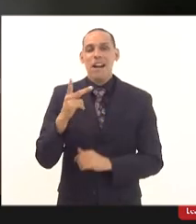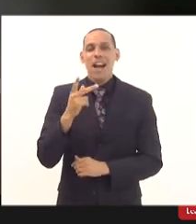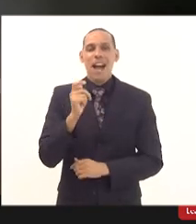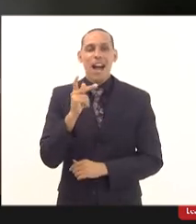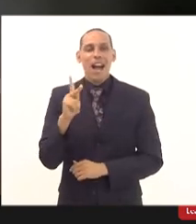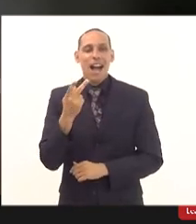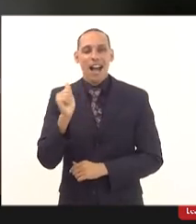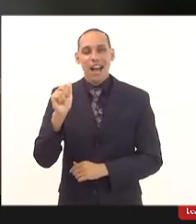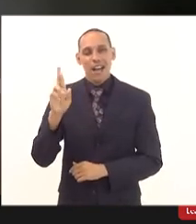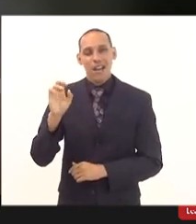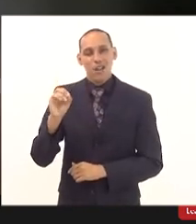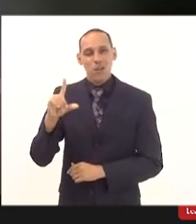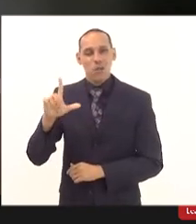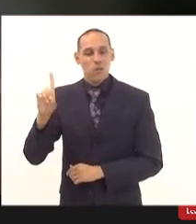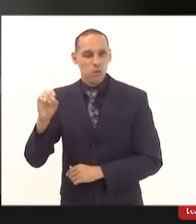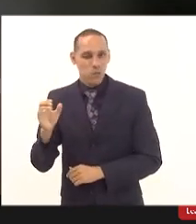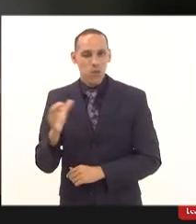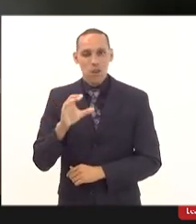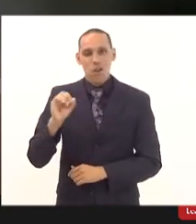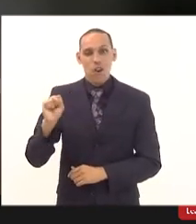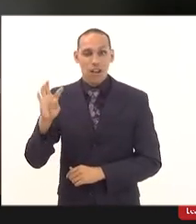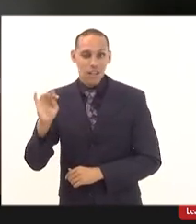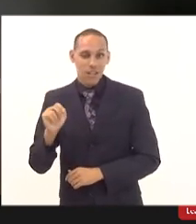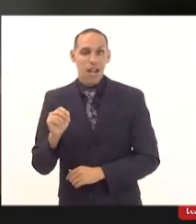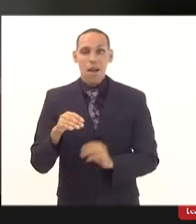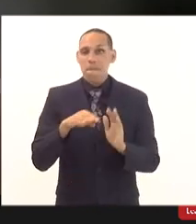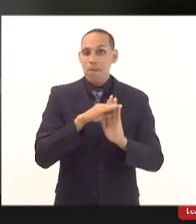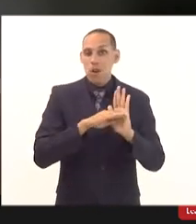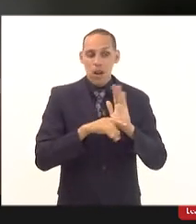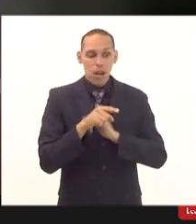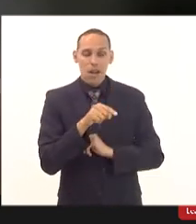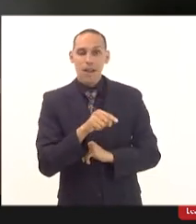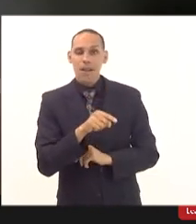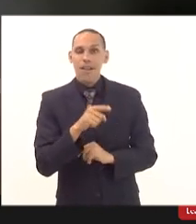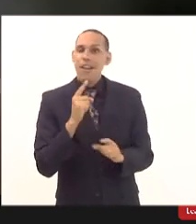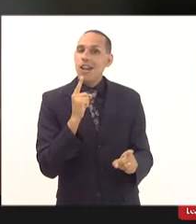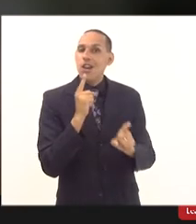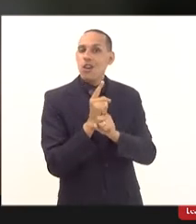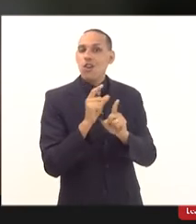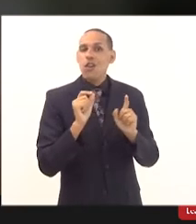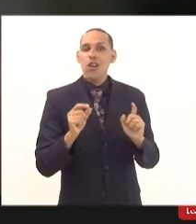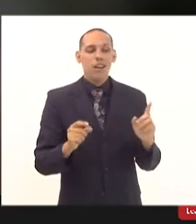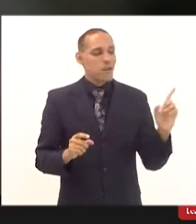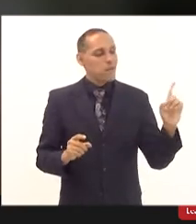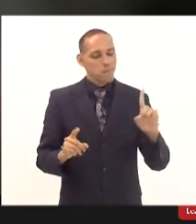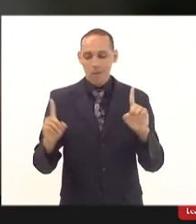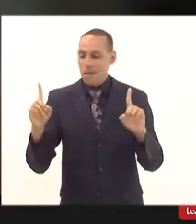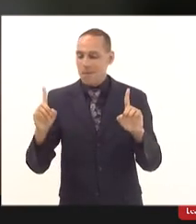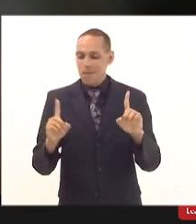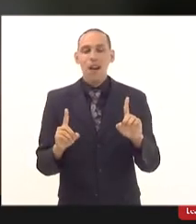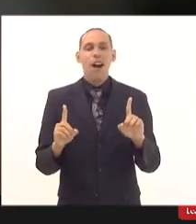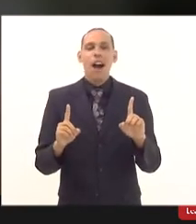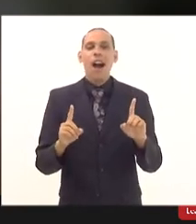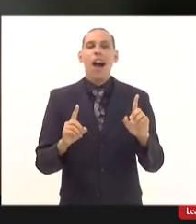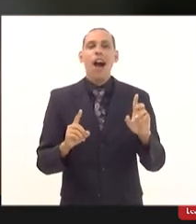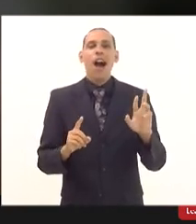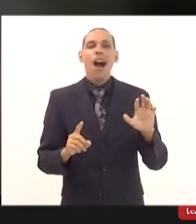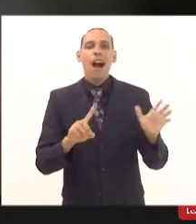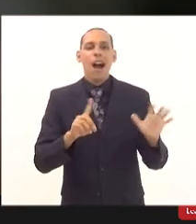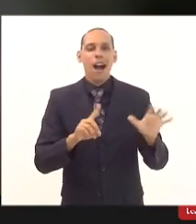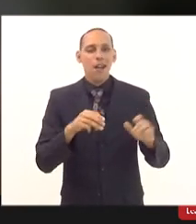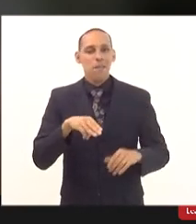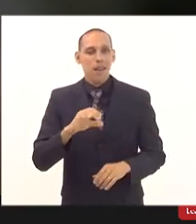e o programa tá estudantil era o encontro da Rádio MEC com os estudantes universitários